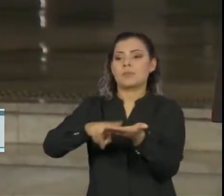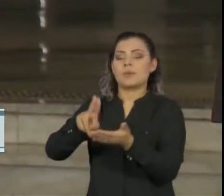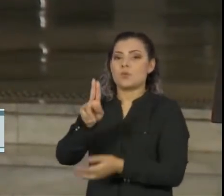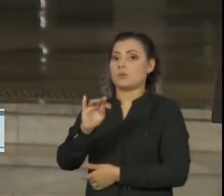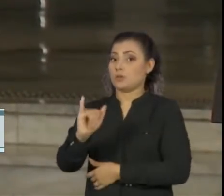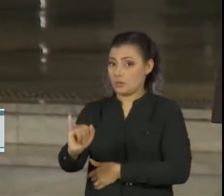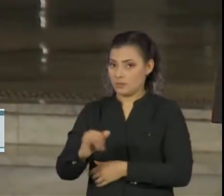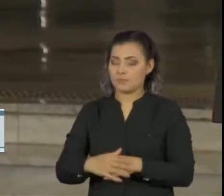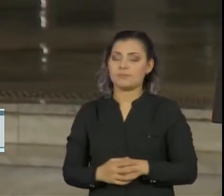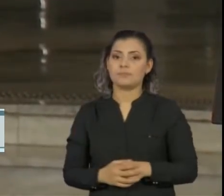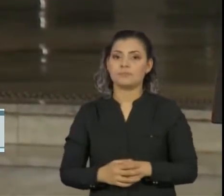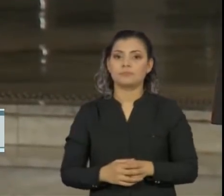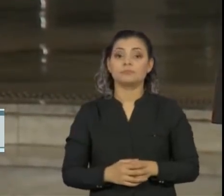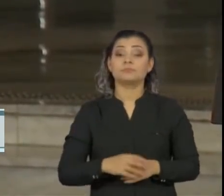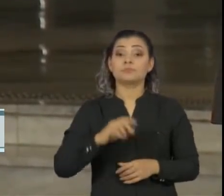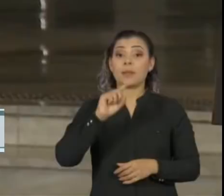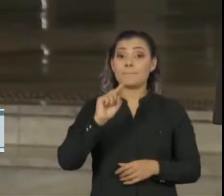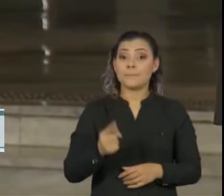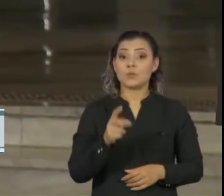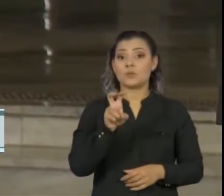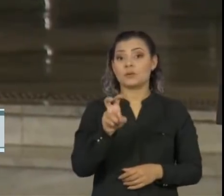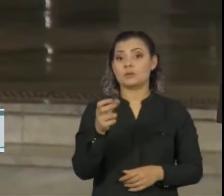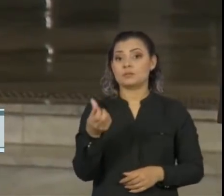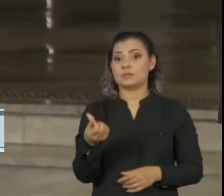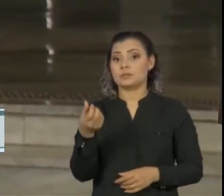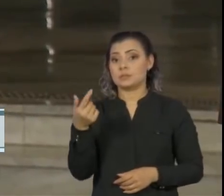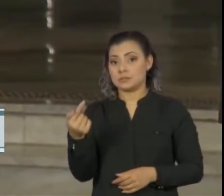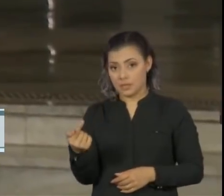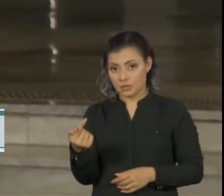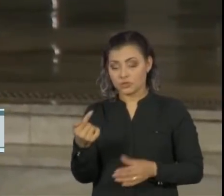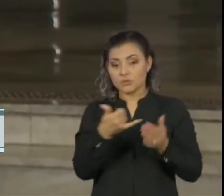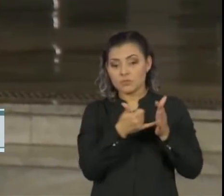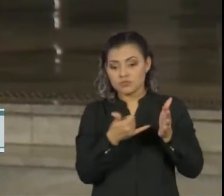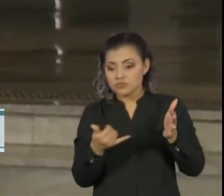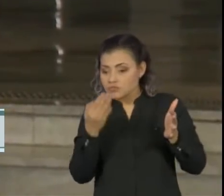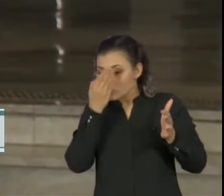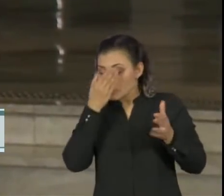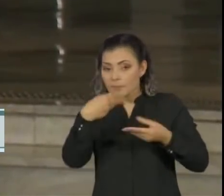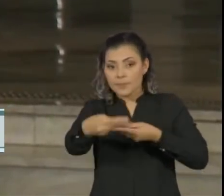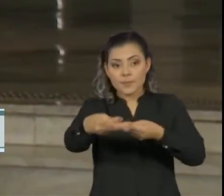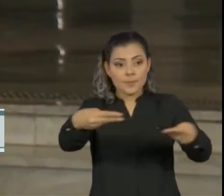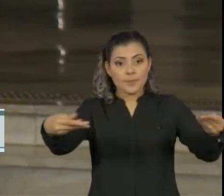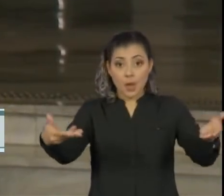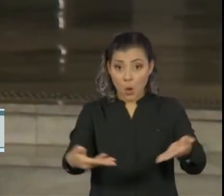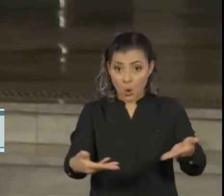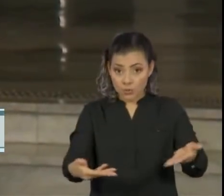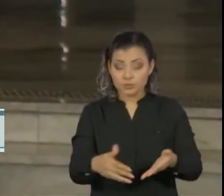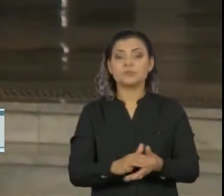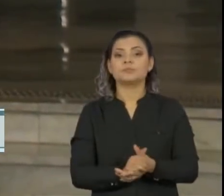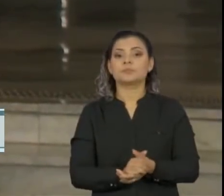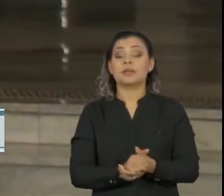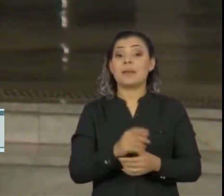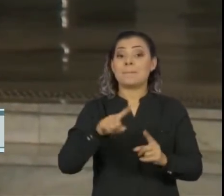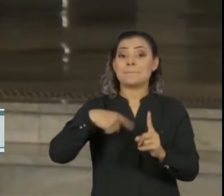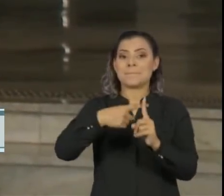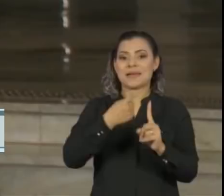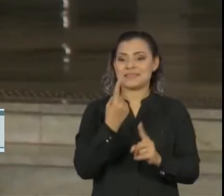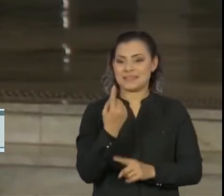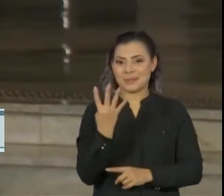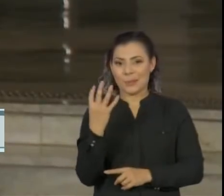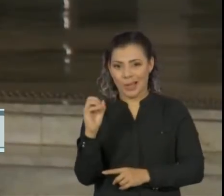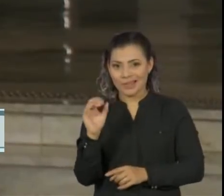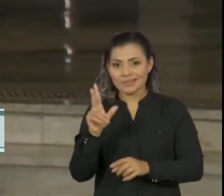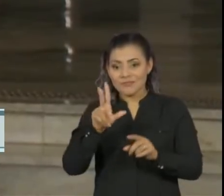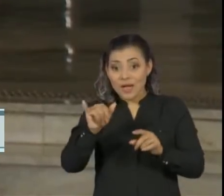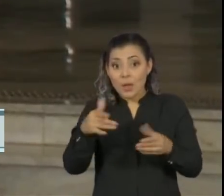UTI. Dos 1.567 respiradores distribuídos hoje, com mais os 140 que estão